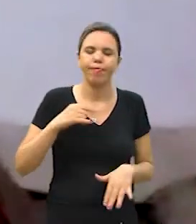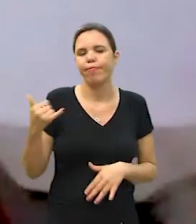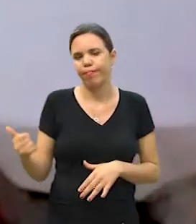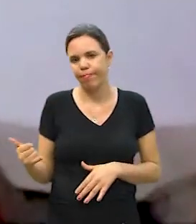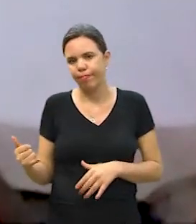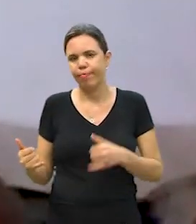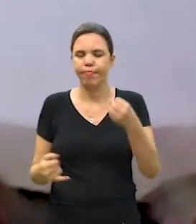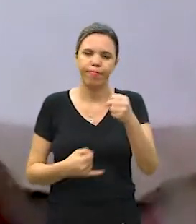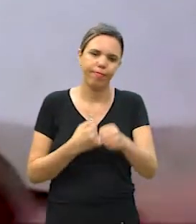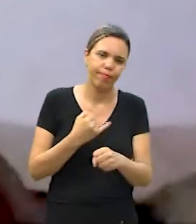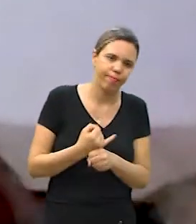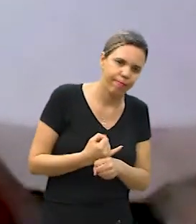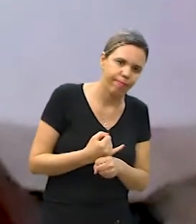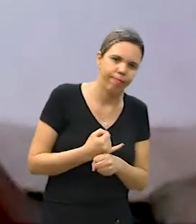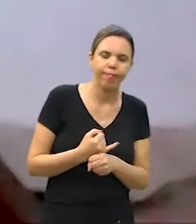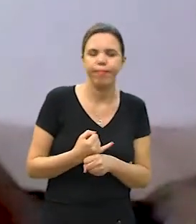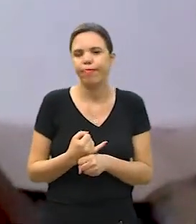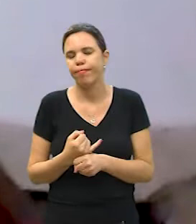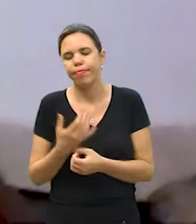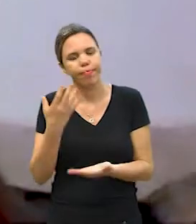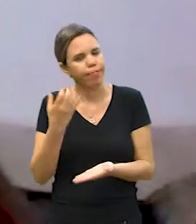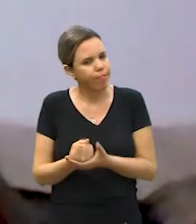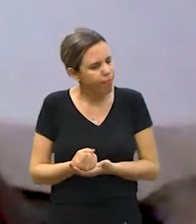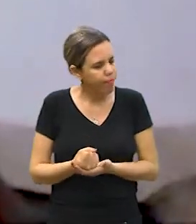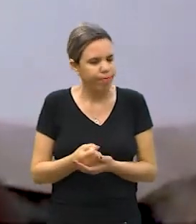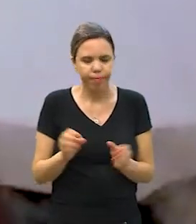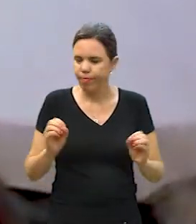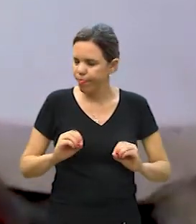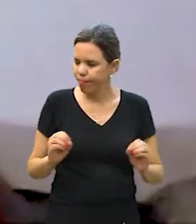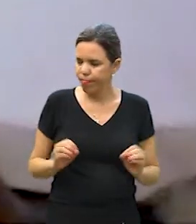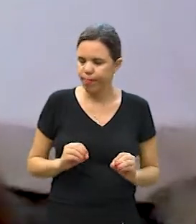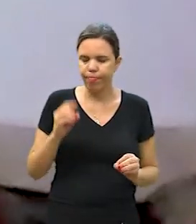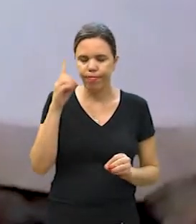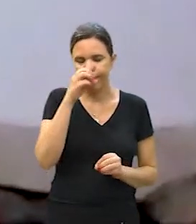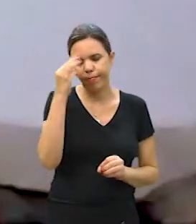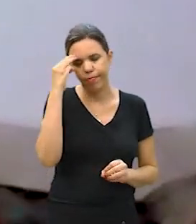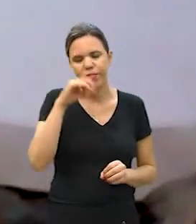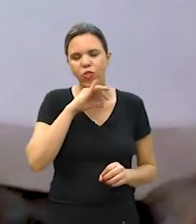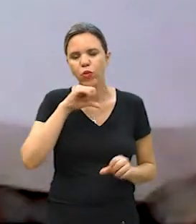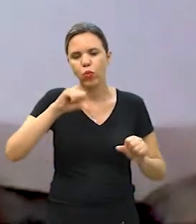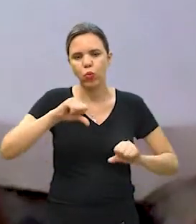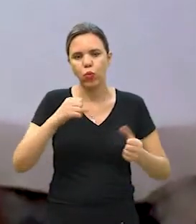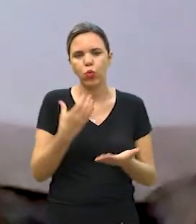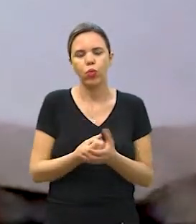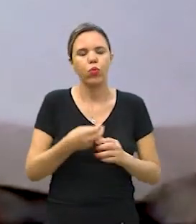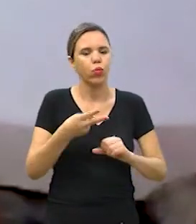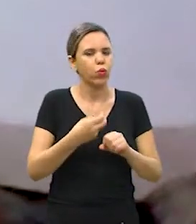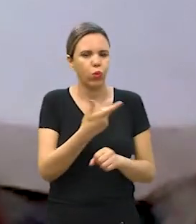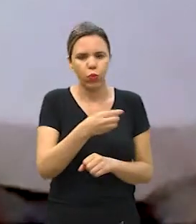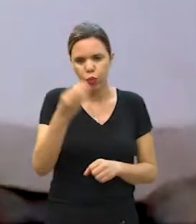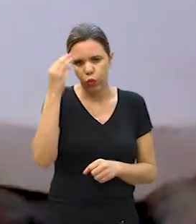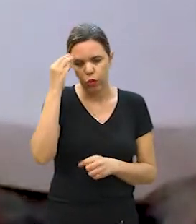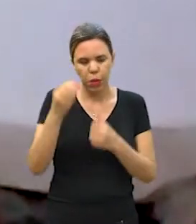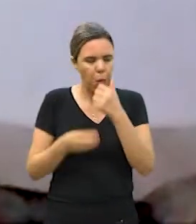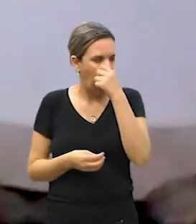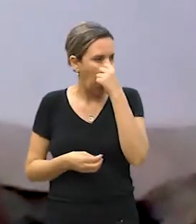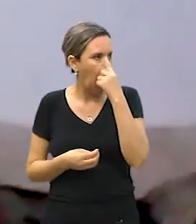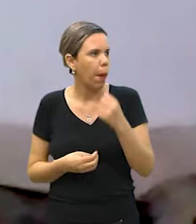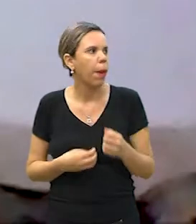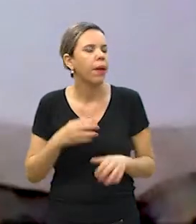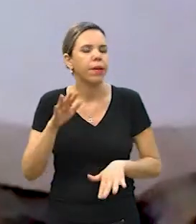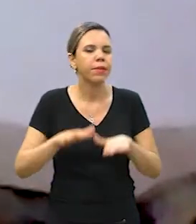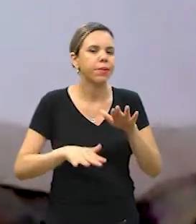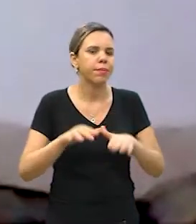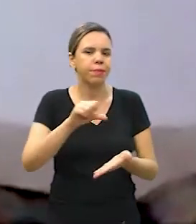tinha o equipamento, tinha internet, mas o equipamento não consegue baixar um aplicativo, porque não tem memória.